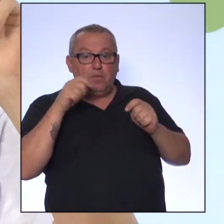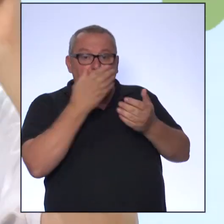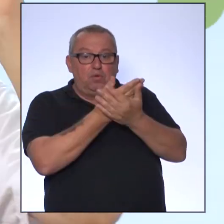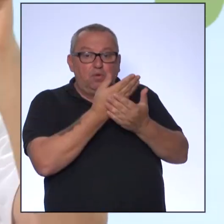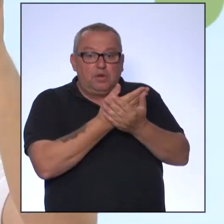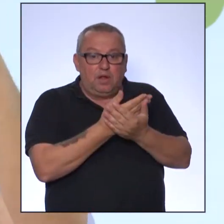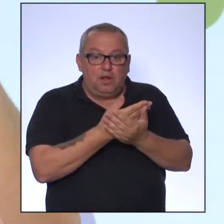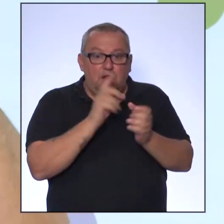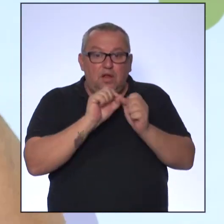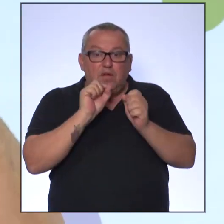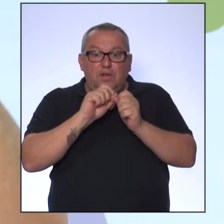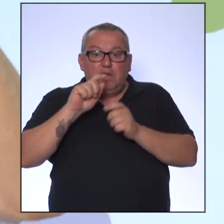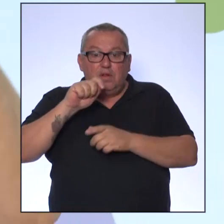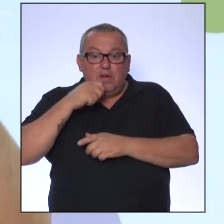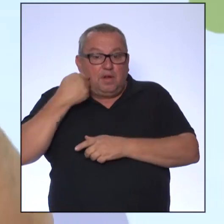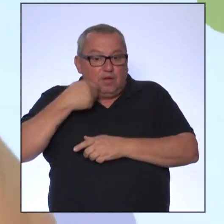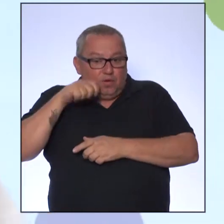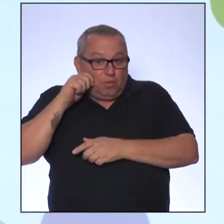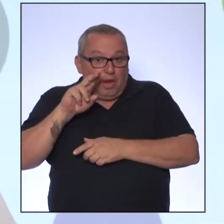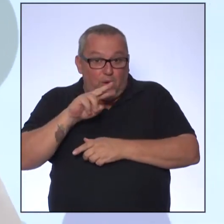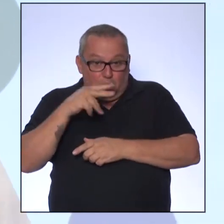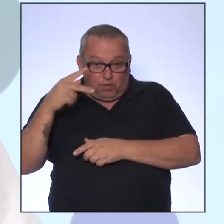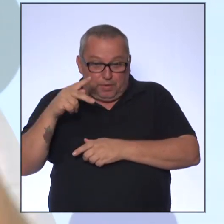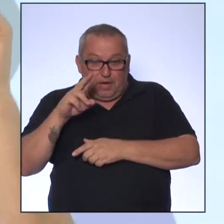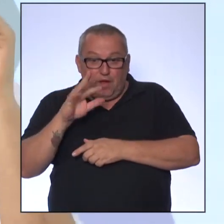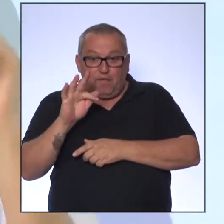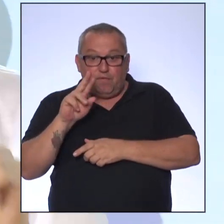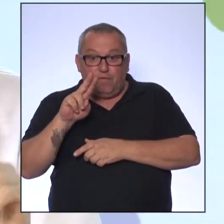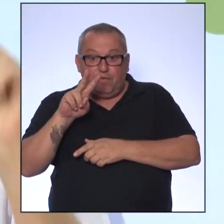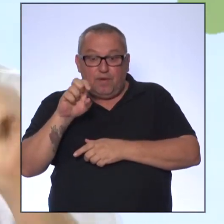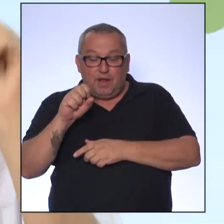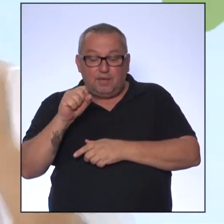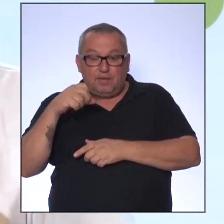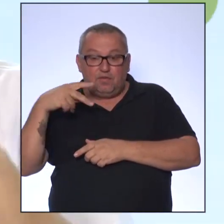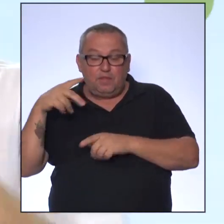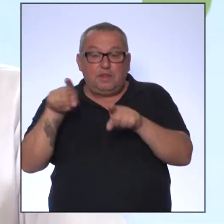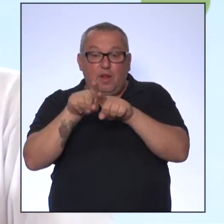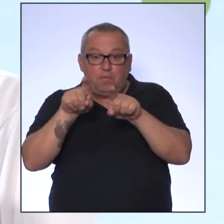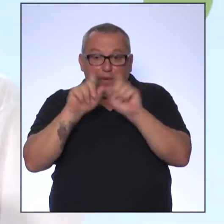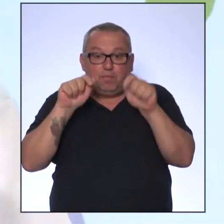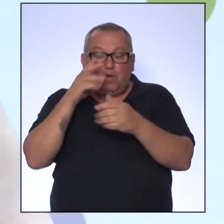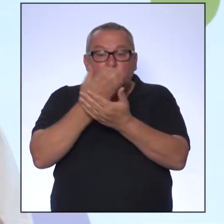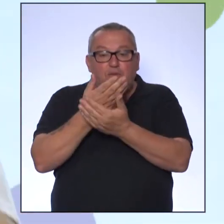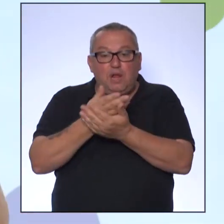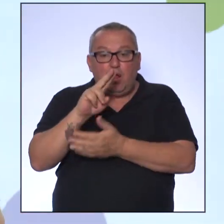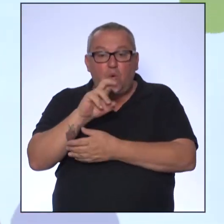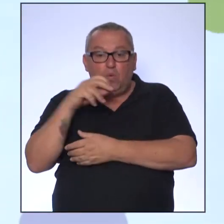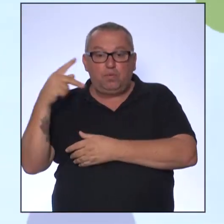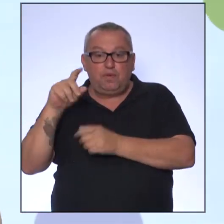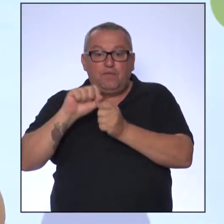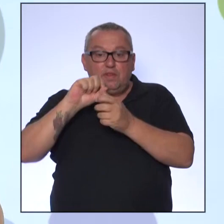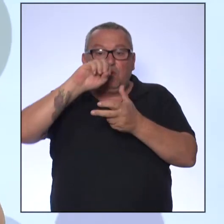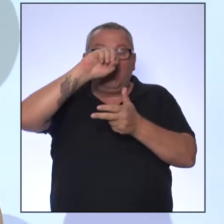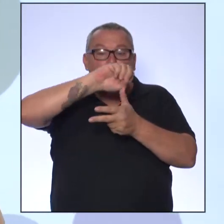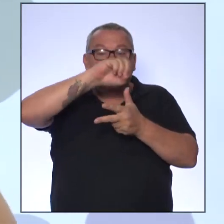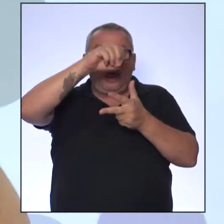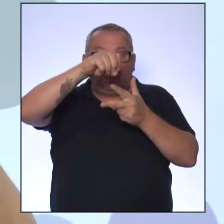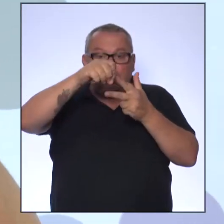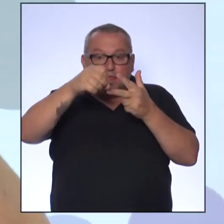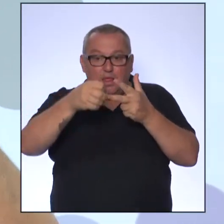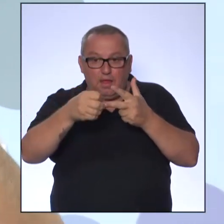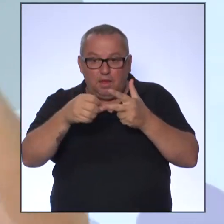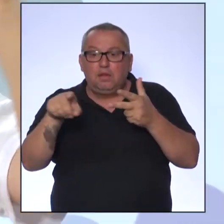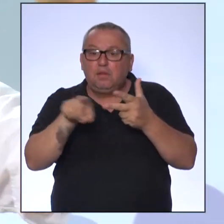na USP fazendo o vestibular da USP, que é a FUVEST. Você também pode estudar na USP fazendo o Enem. A USP